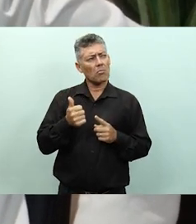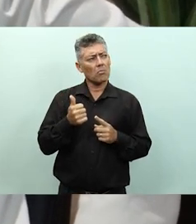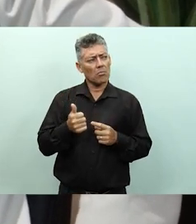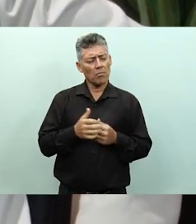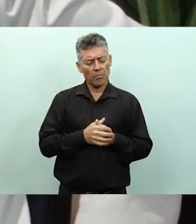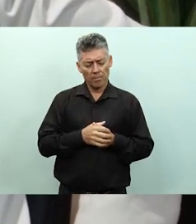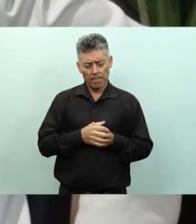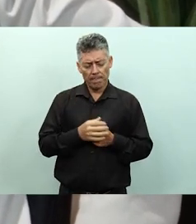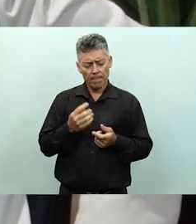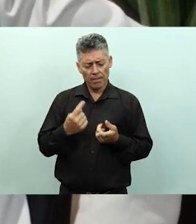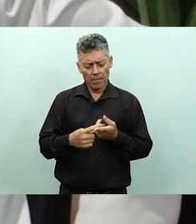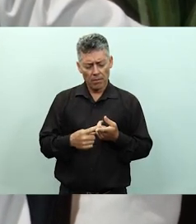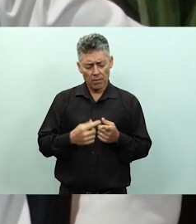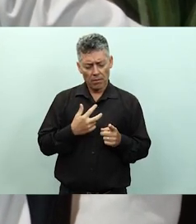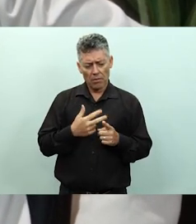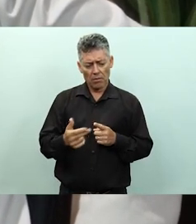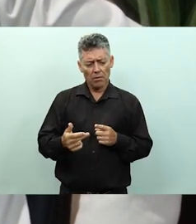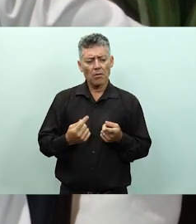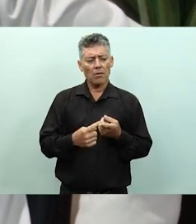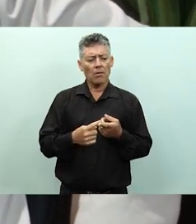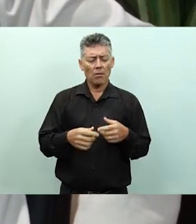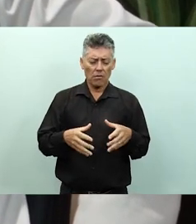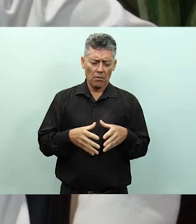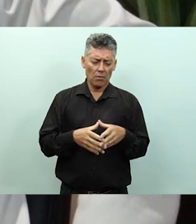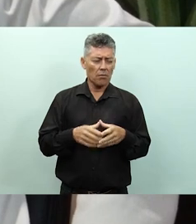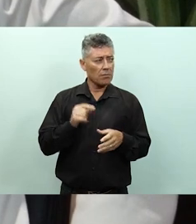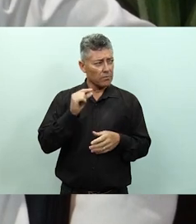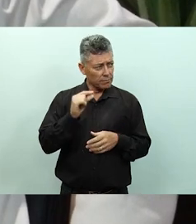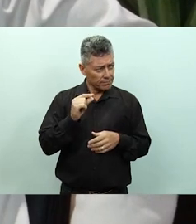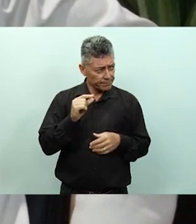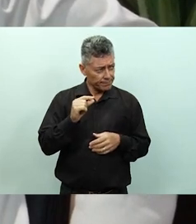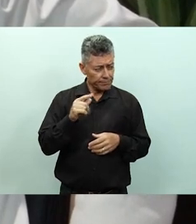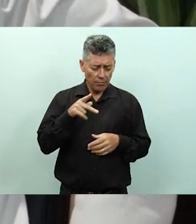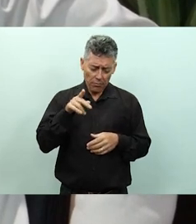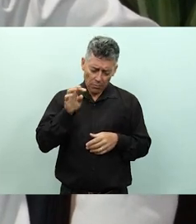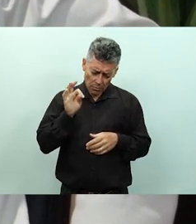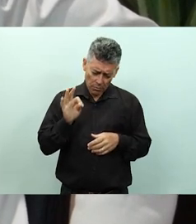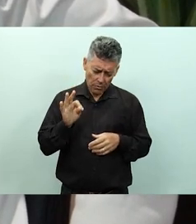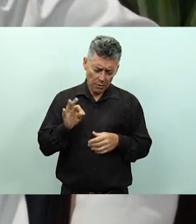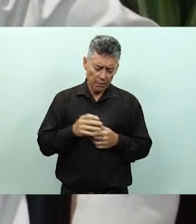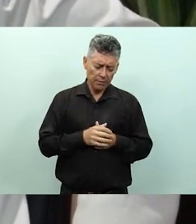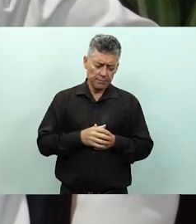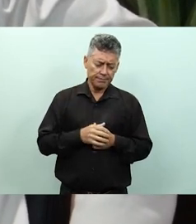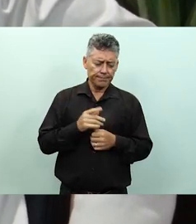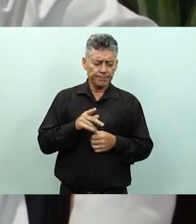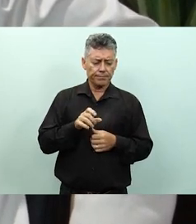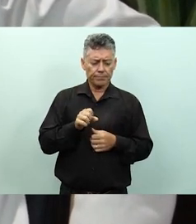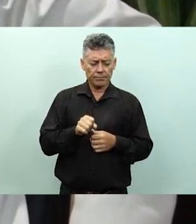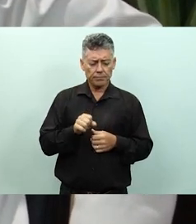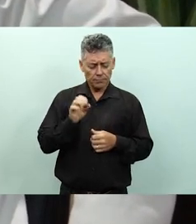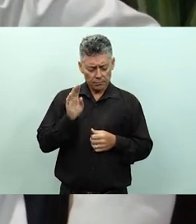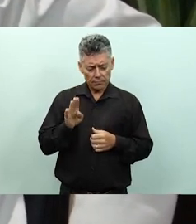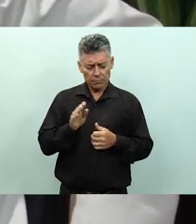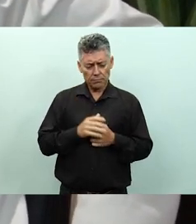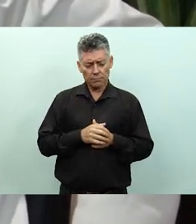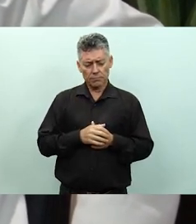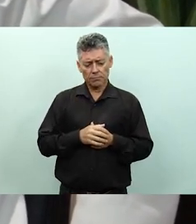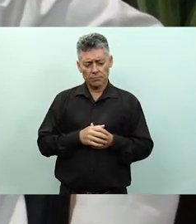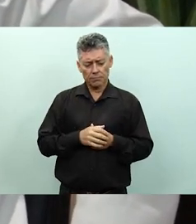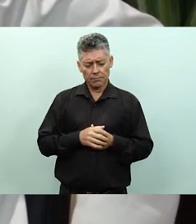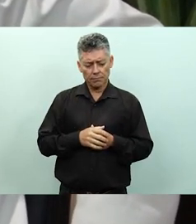heroísmo da parte dela. Heroísmo, por um partido pequenininho, que era o PT do B, tomaram-lhe o PSB.